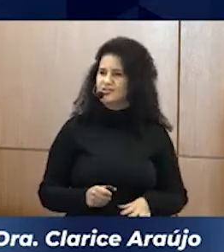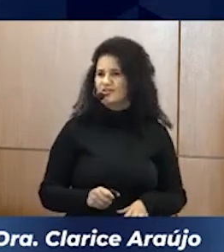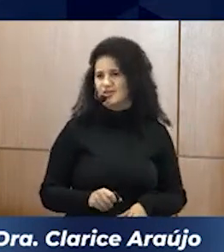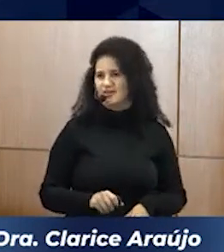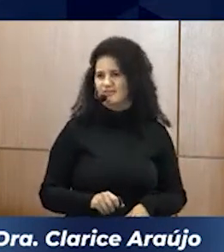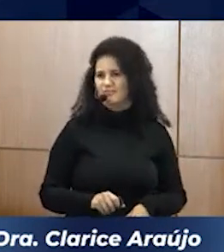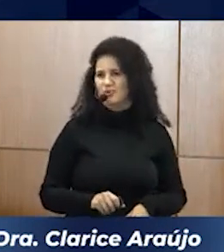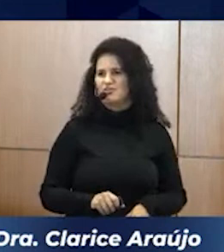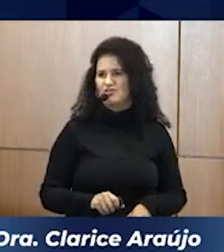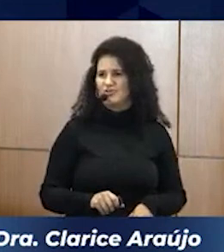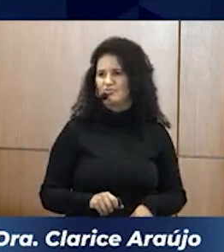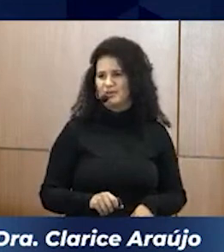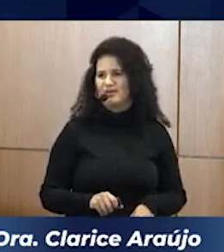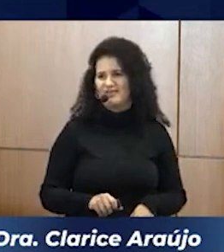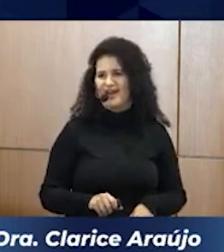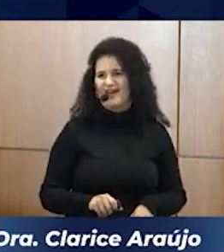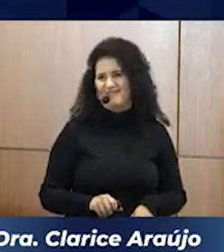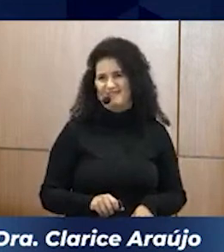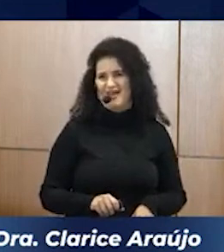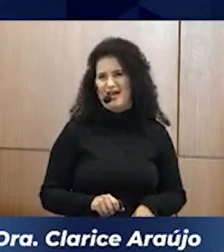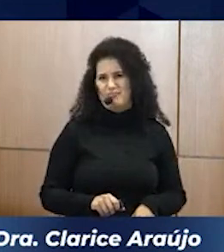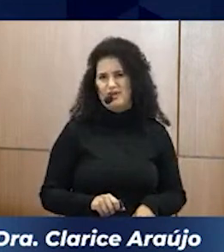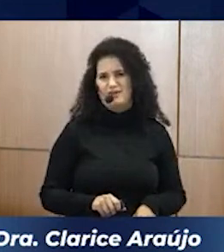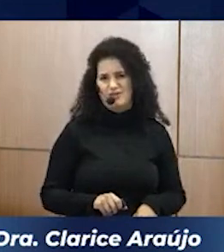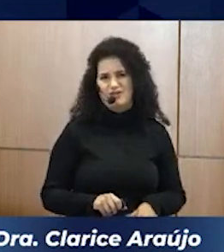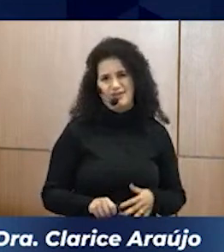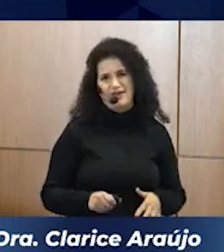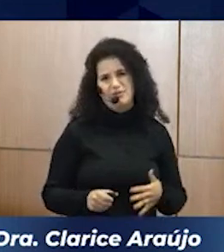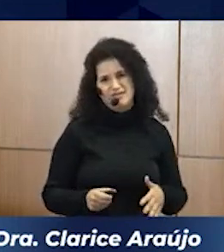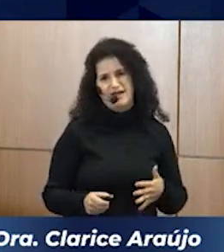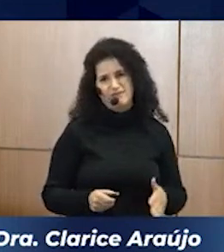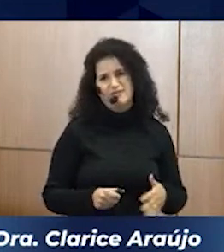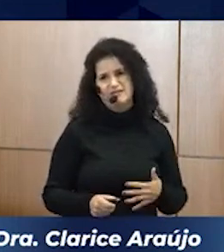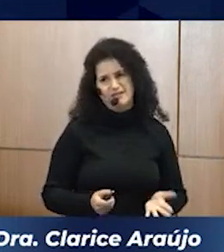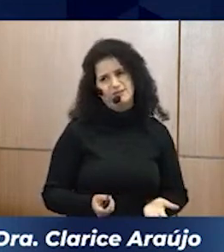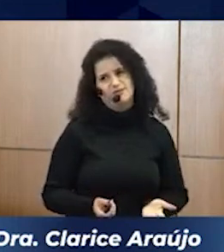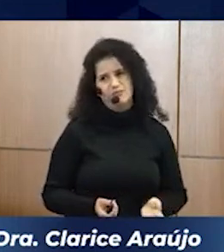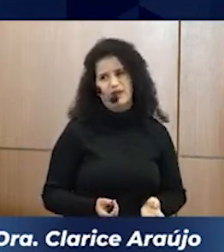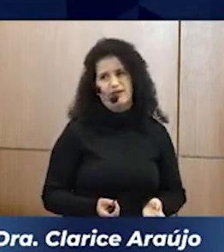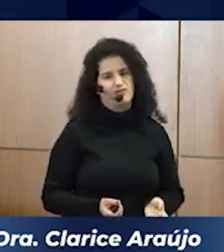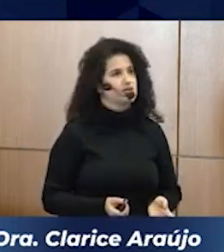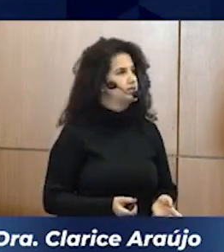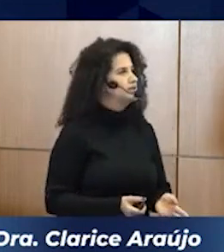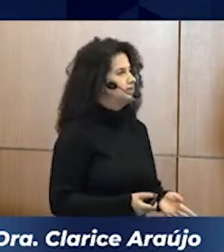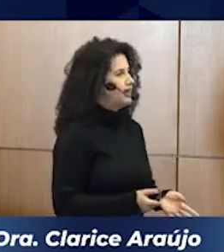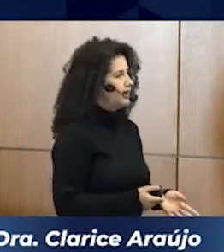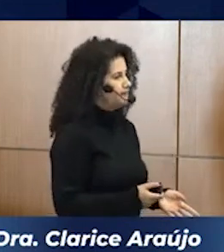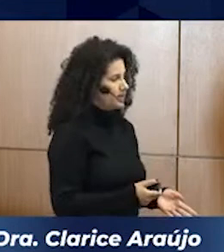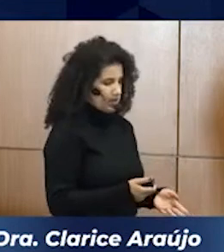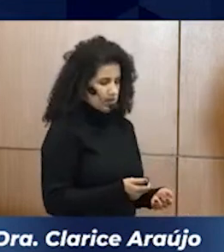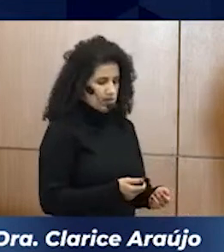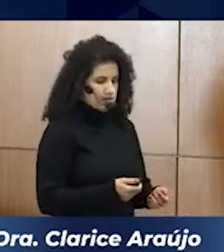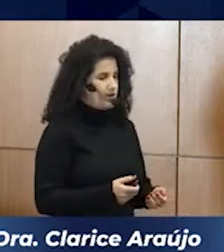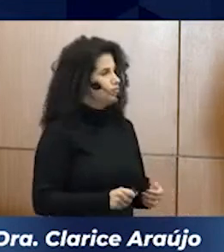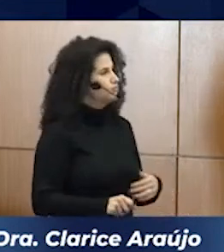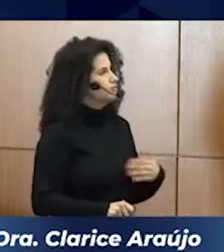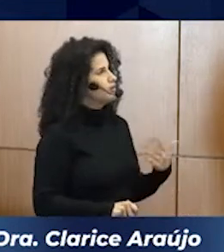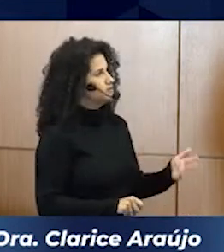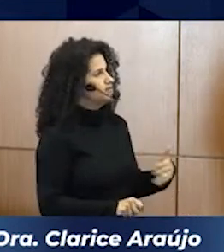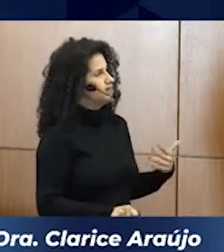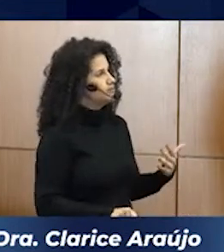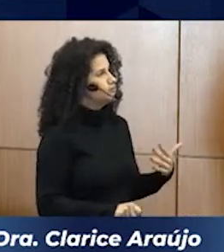de existir para a gente implementar a prática, né, a evidência na nossa prática. Tá?